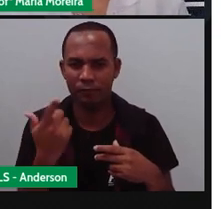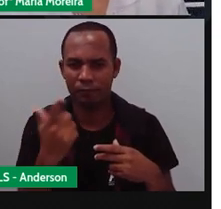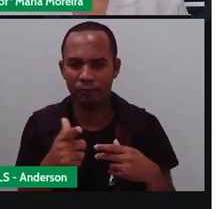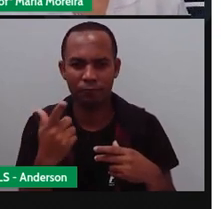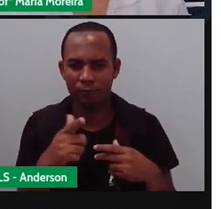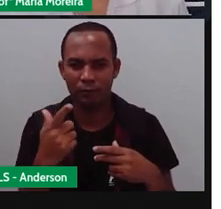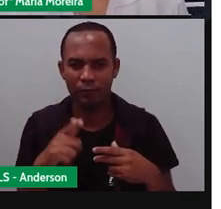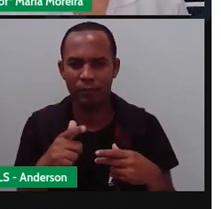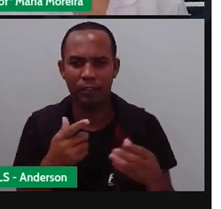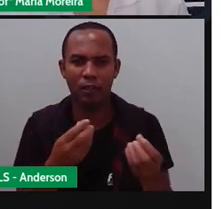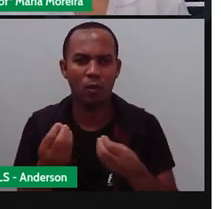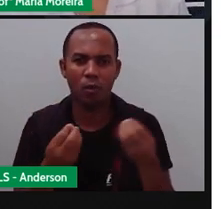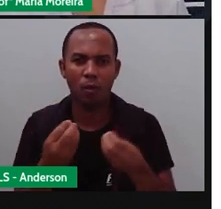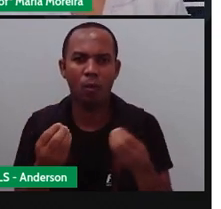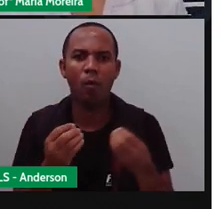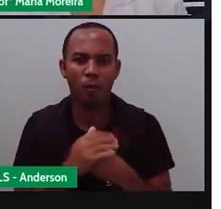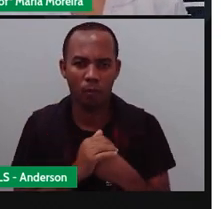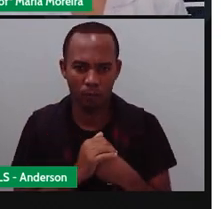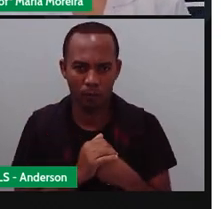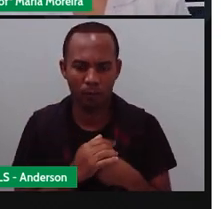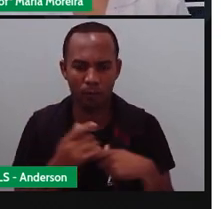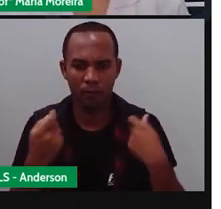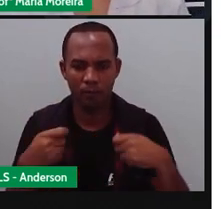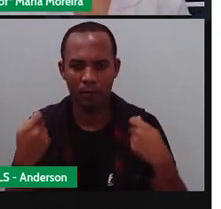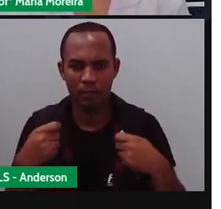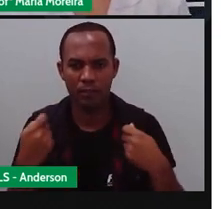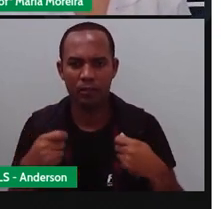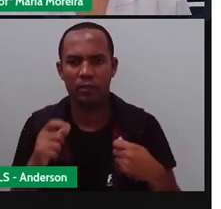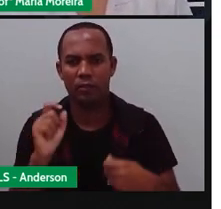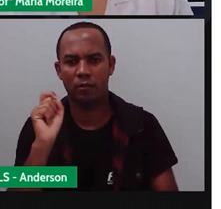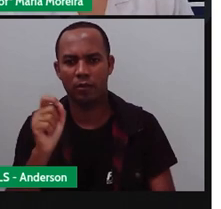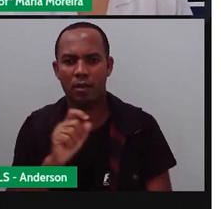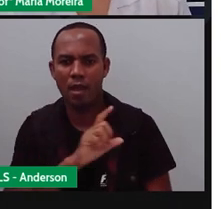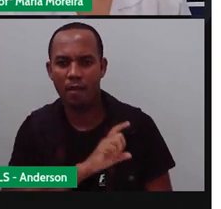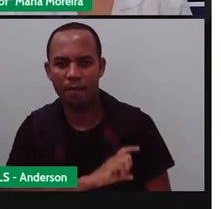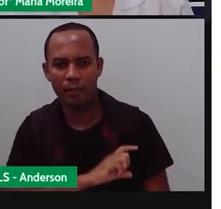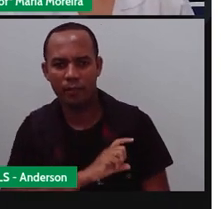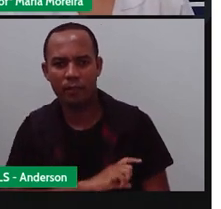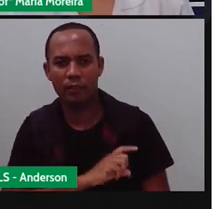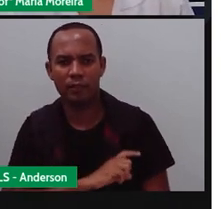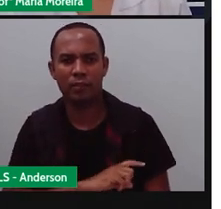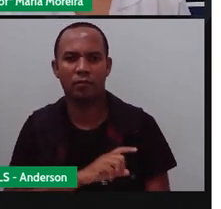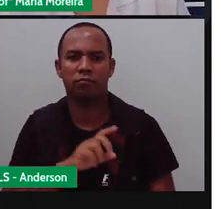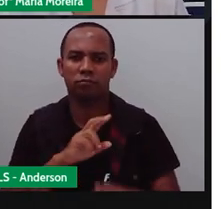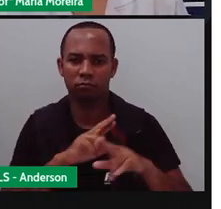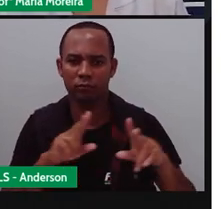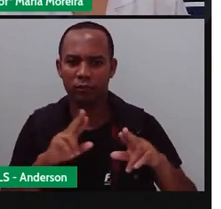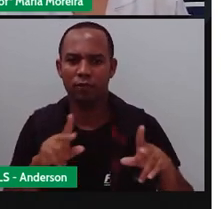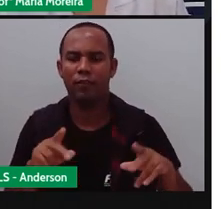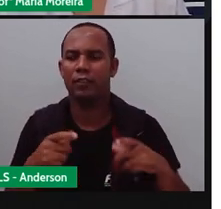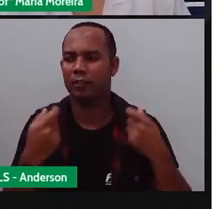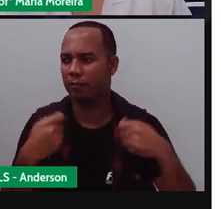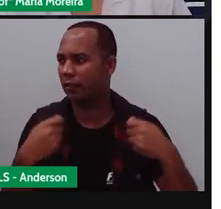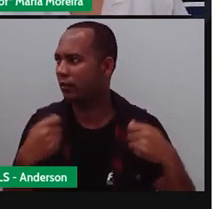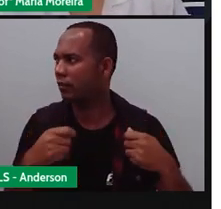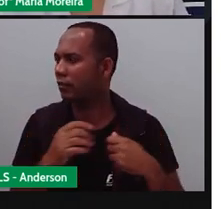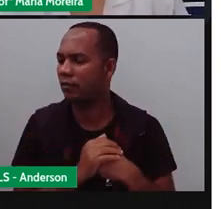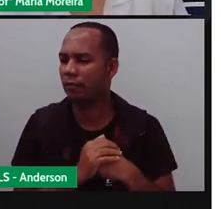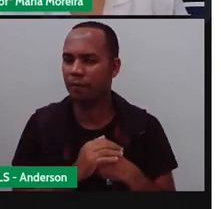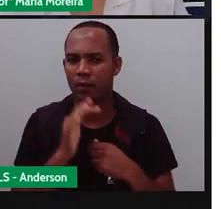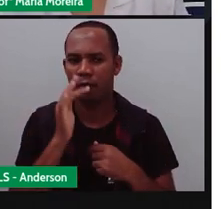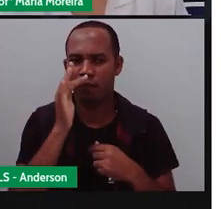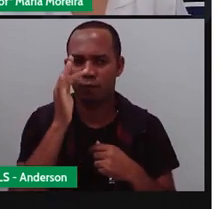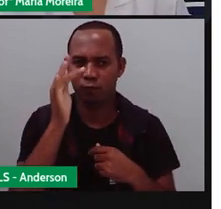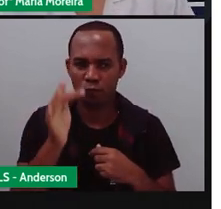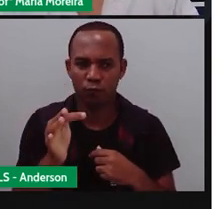O que é obviamente né é para se tirar uma habilitação Existem várias coisas a serem cumpridas não é isso Anderson quando o